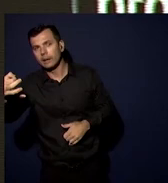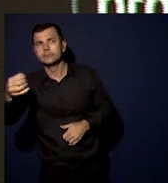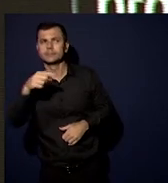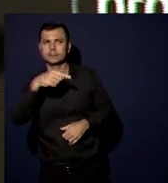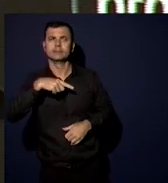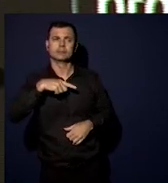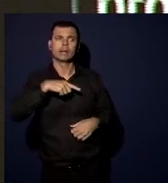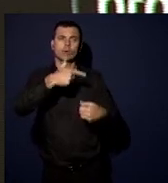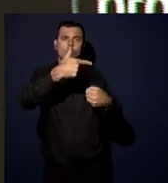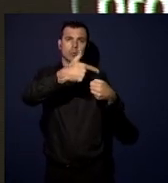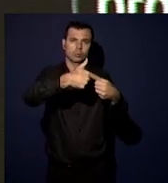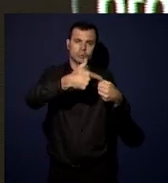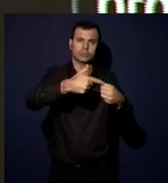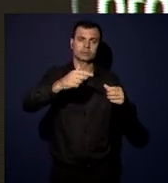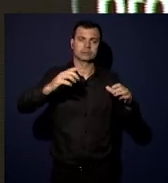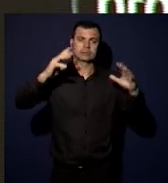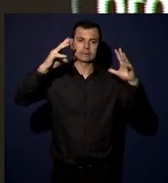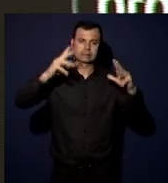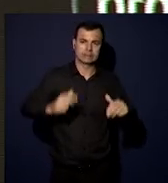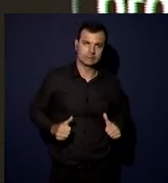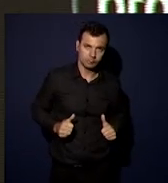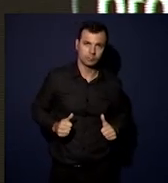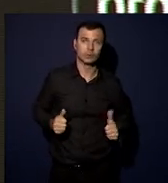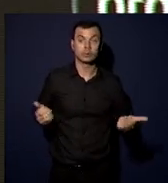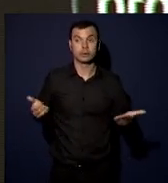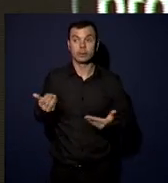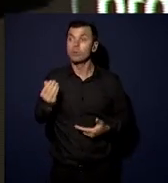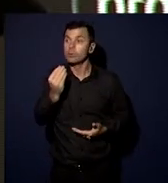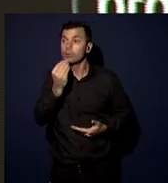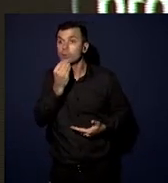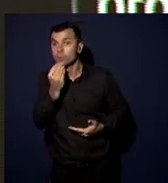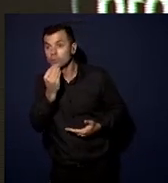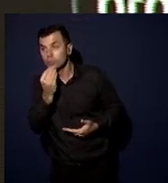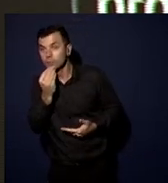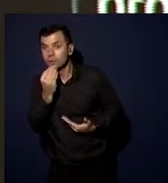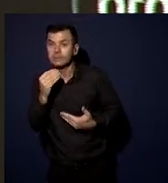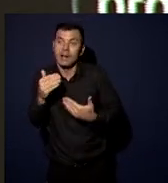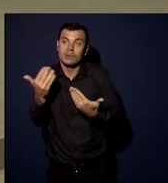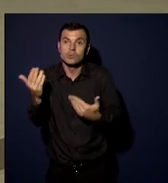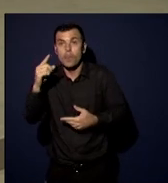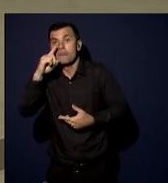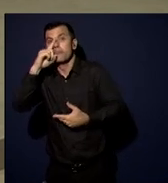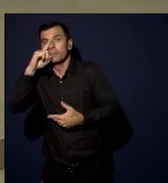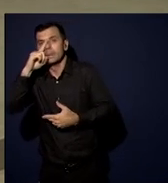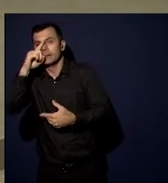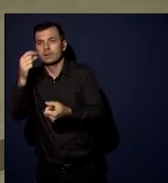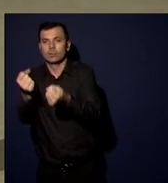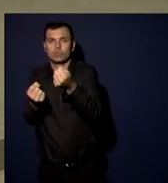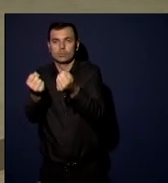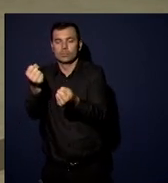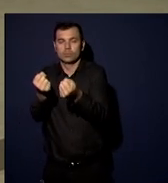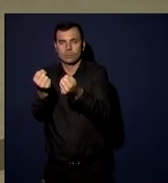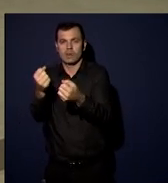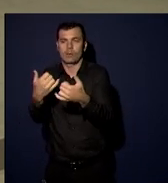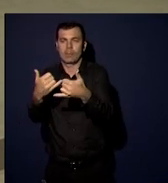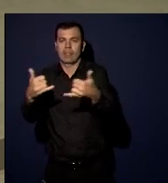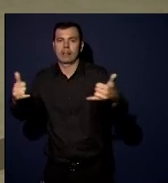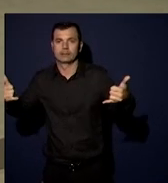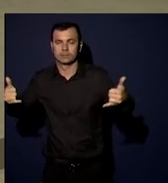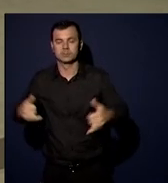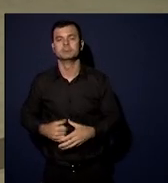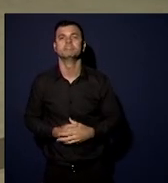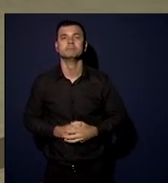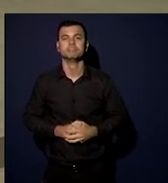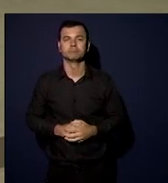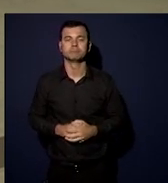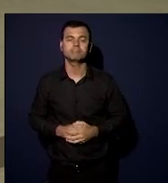de combustíveis limpos com essa oportunidade ou ameaça do transporte elétrico eu de